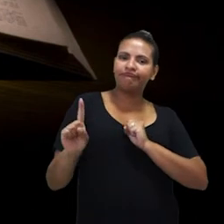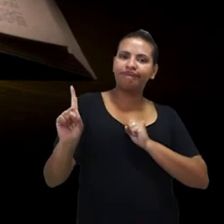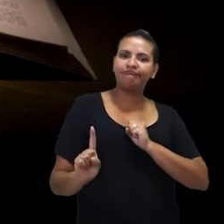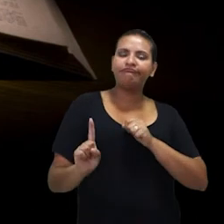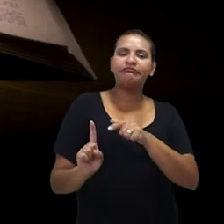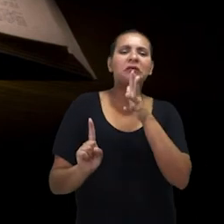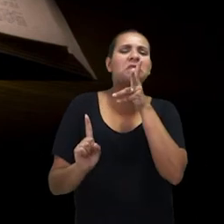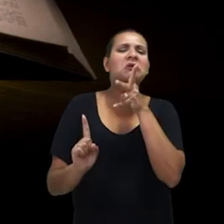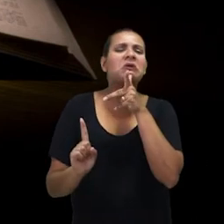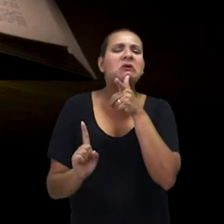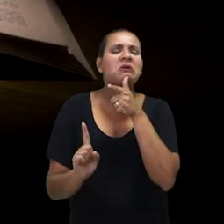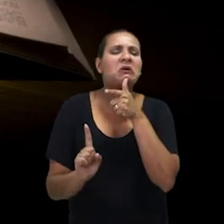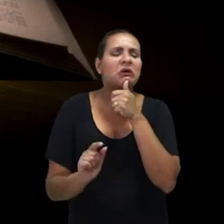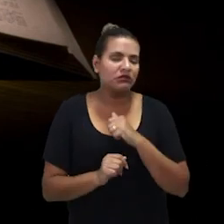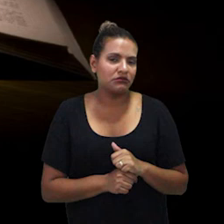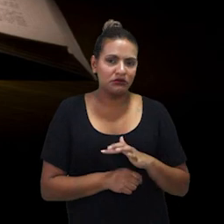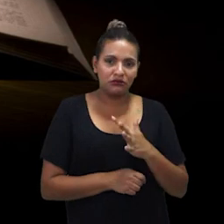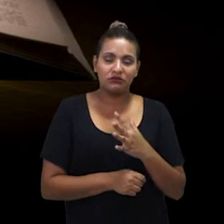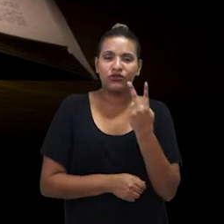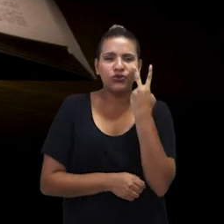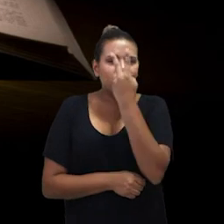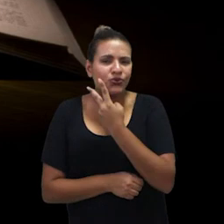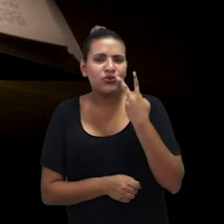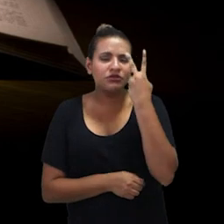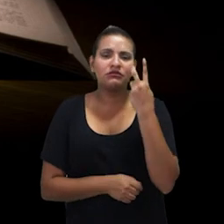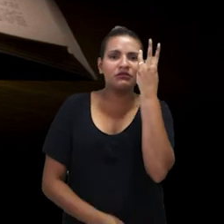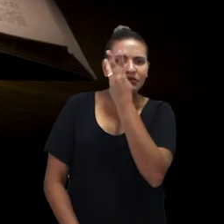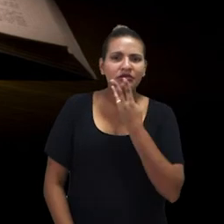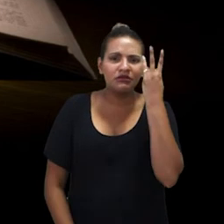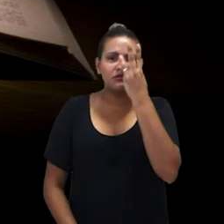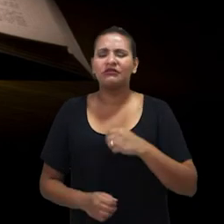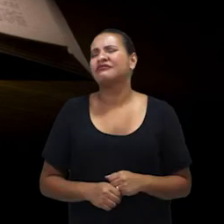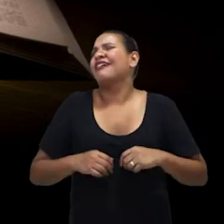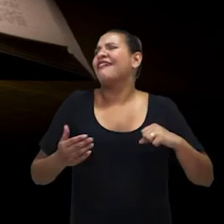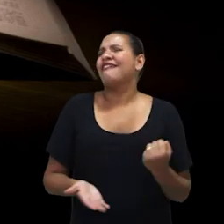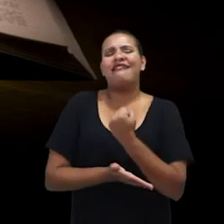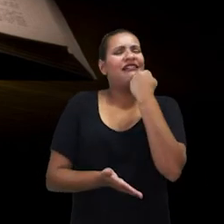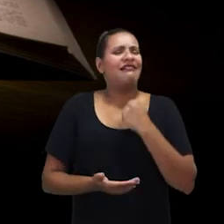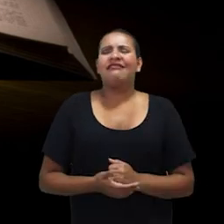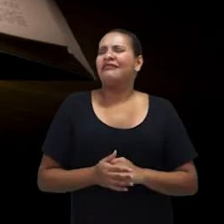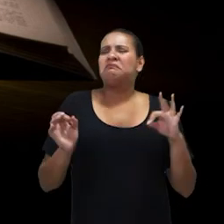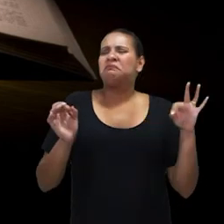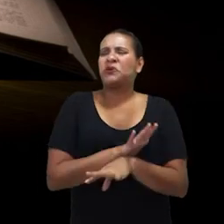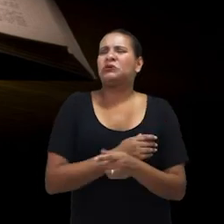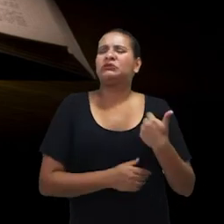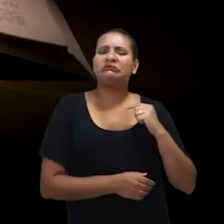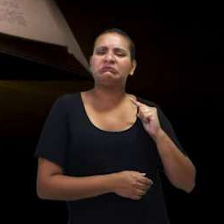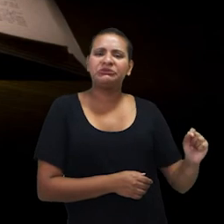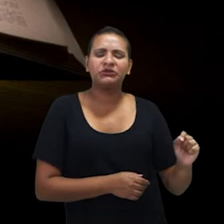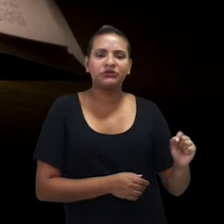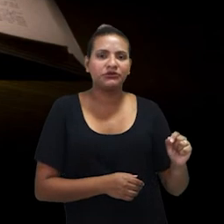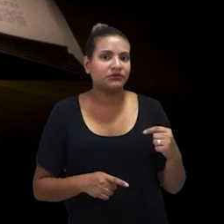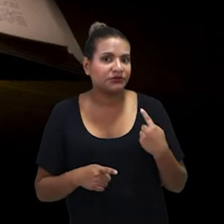Depois de esperar duas ou três horas dá vontade de dizer Bem, cavaleiro, eu me retiro. Naturalmente